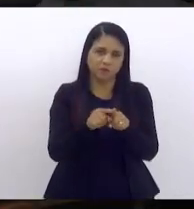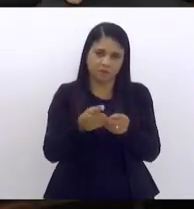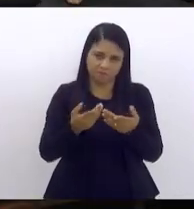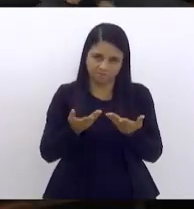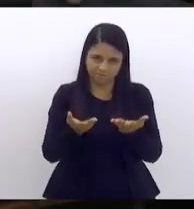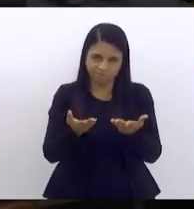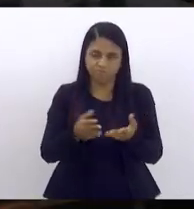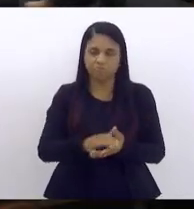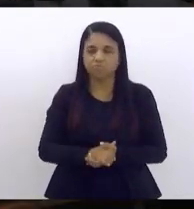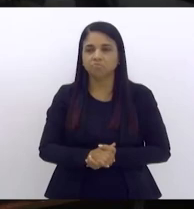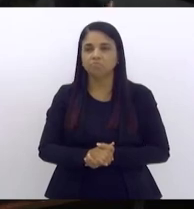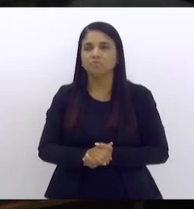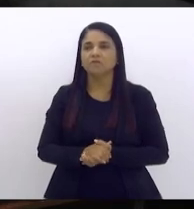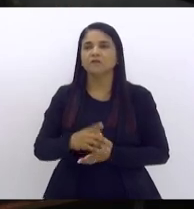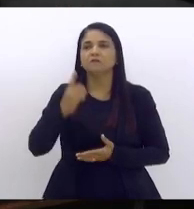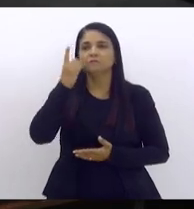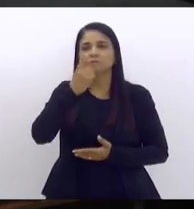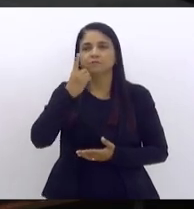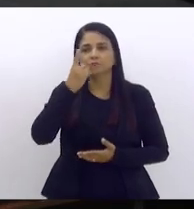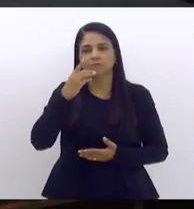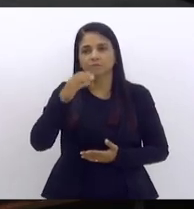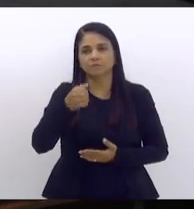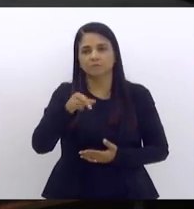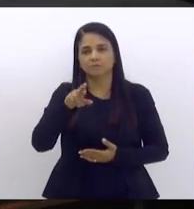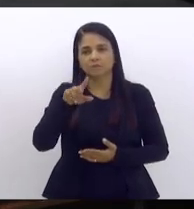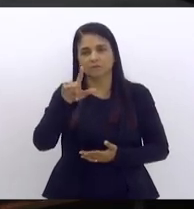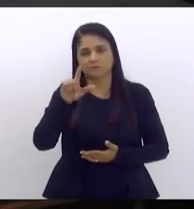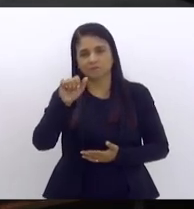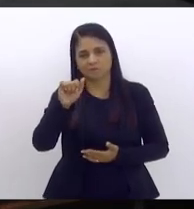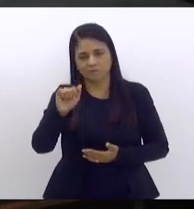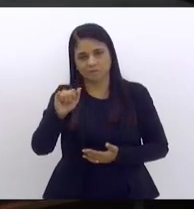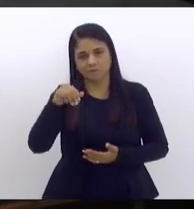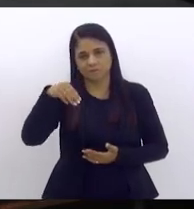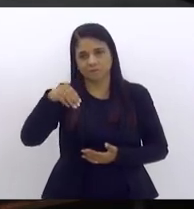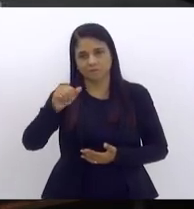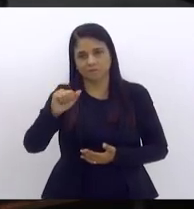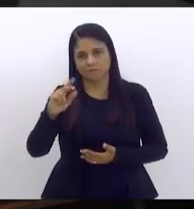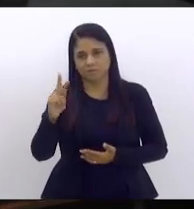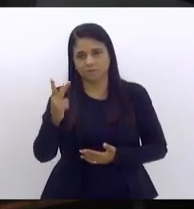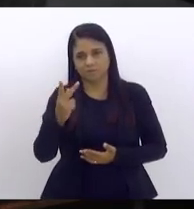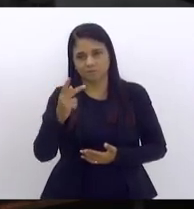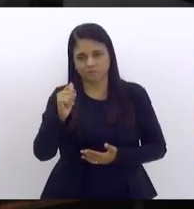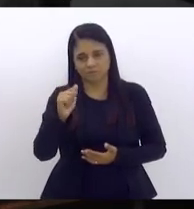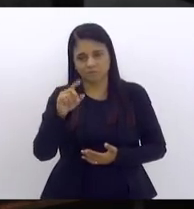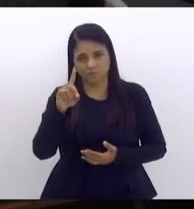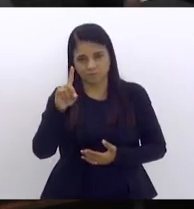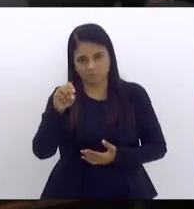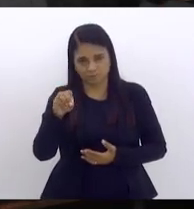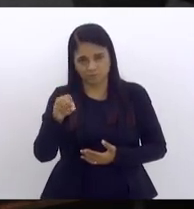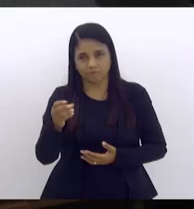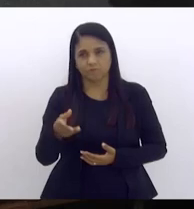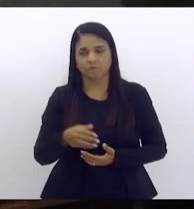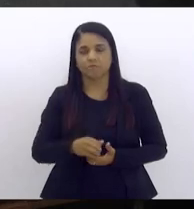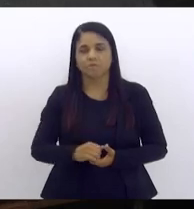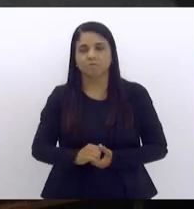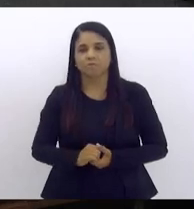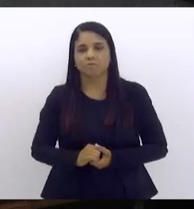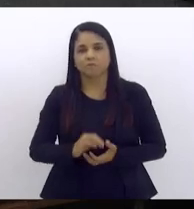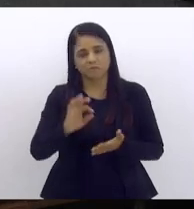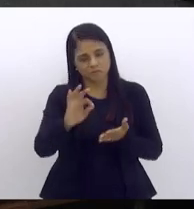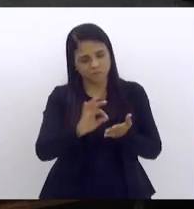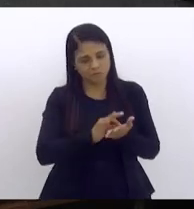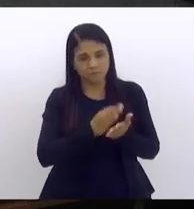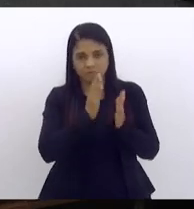Deputada Carla Machado, que estava inscrita, ela estava na ordem aqui. Deputada Carla Machado.